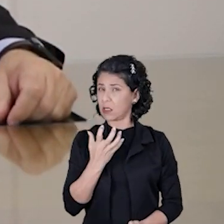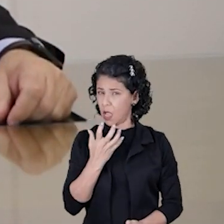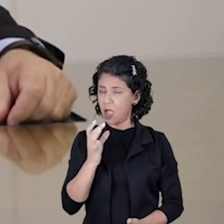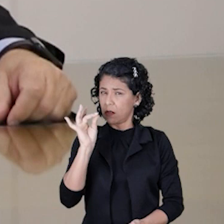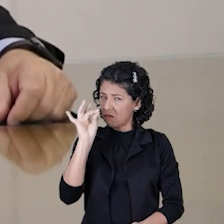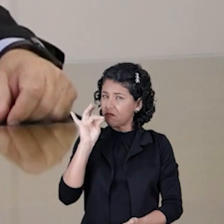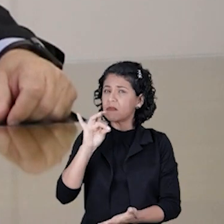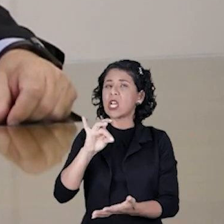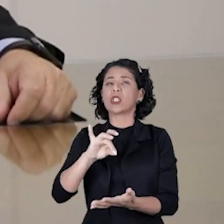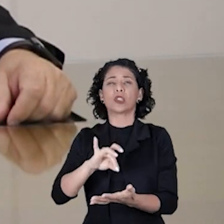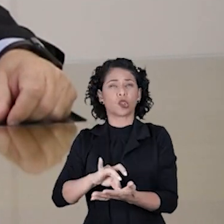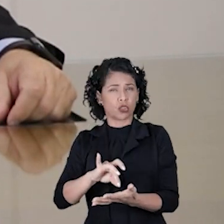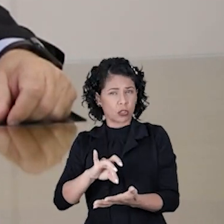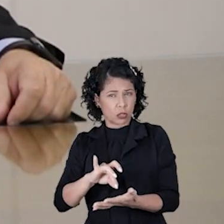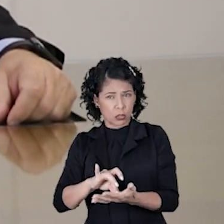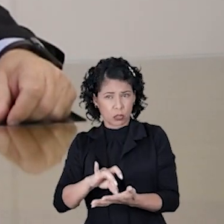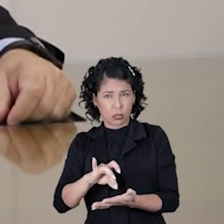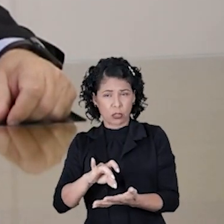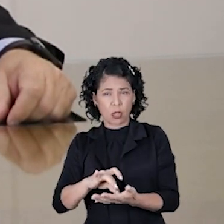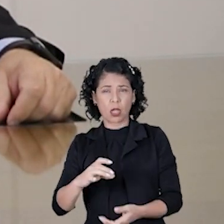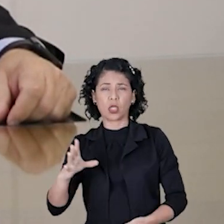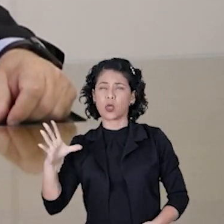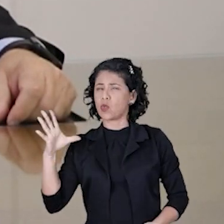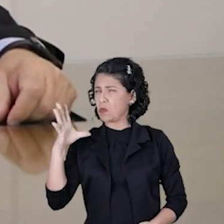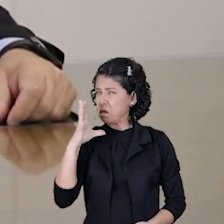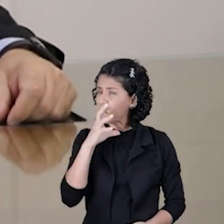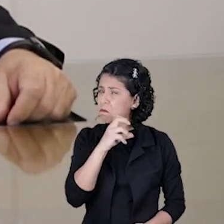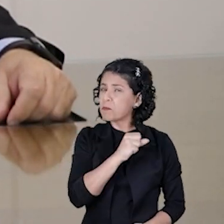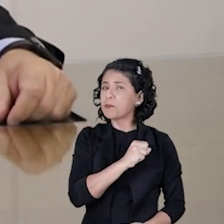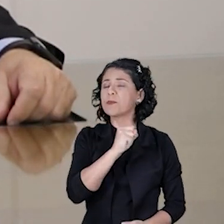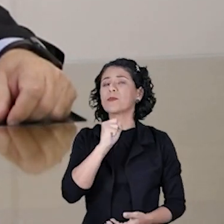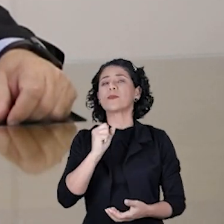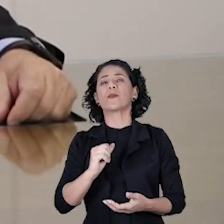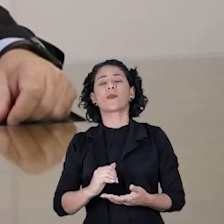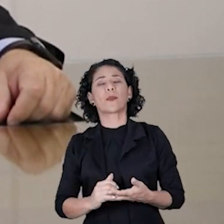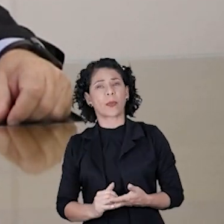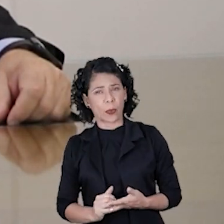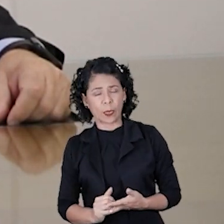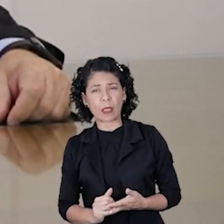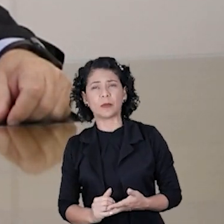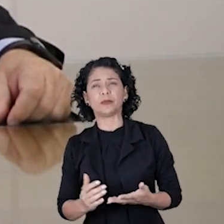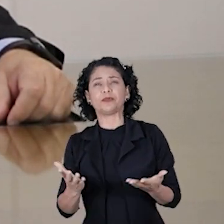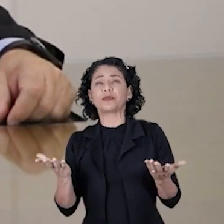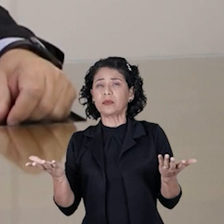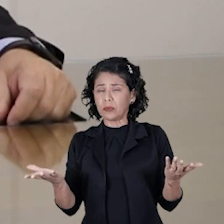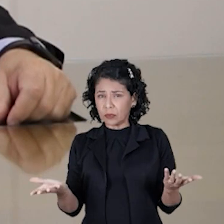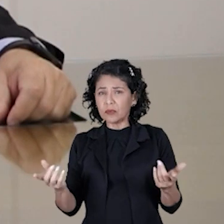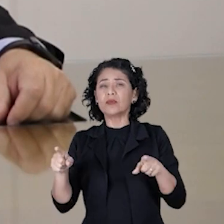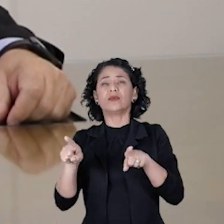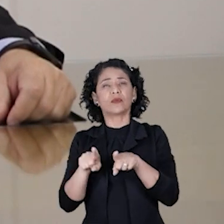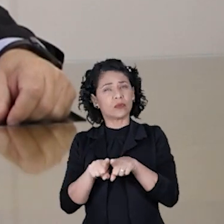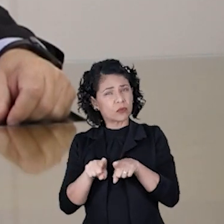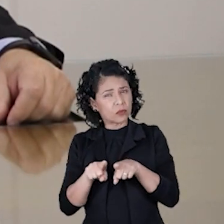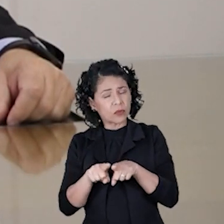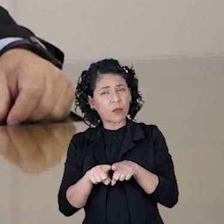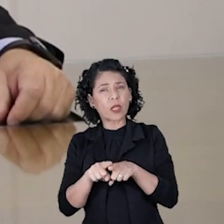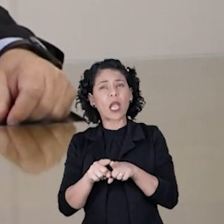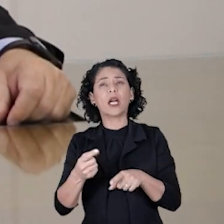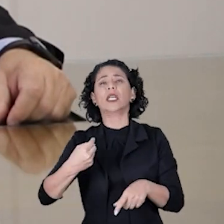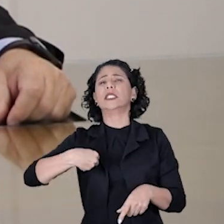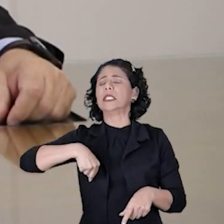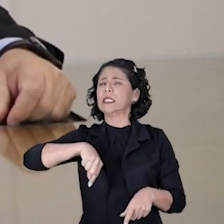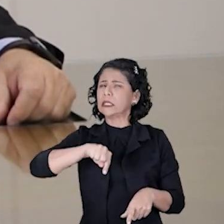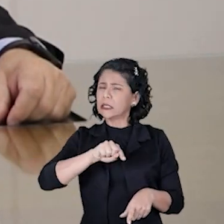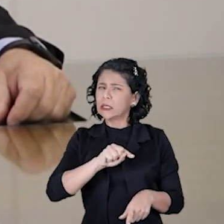Brasil, como aquele que presta uma jurisdição bastante efetiva e